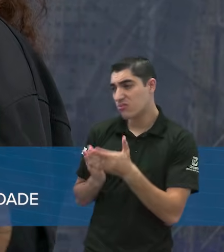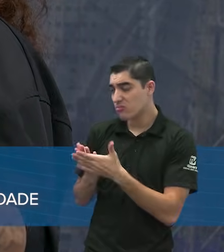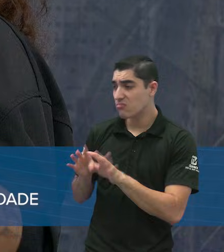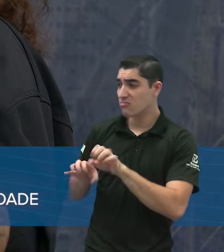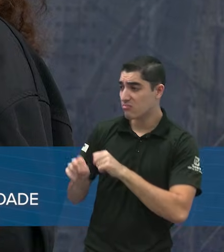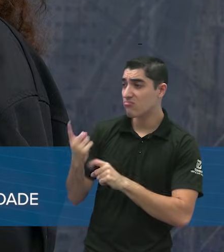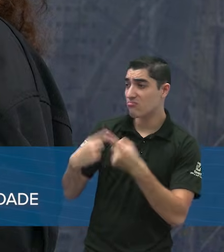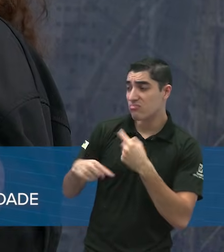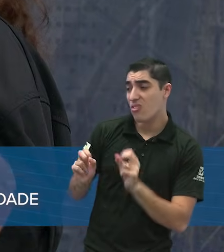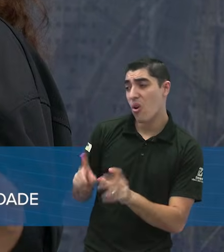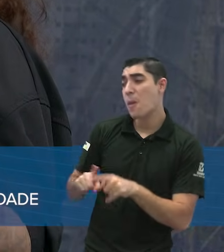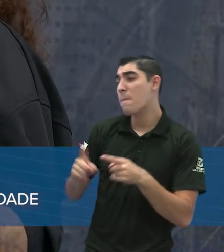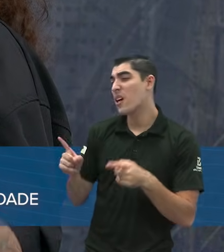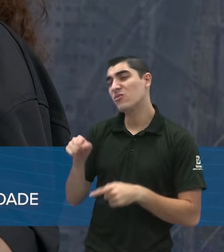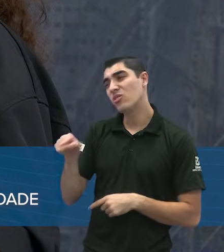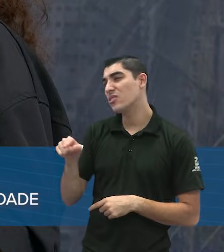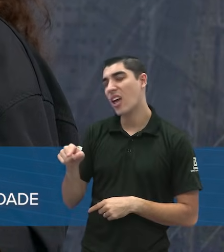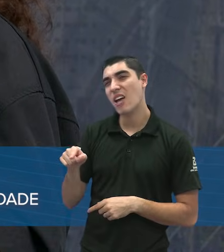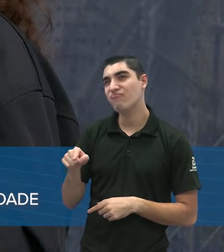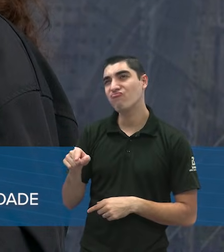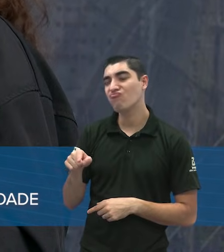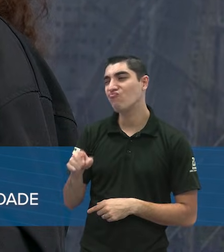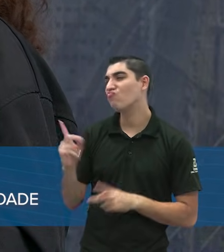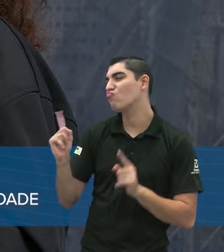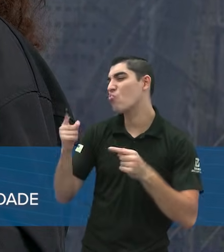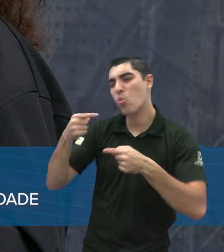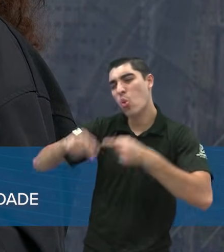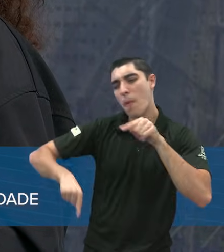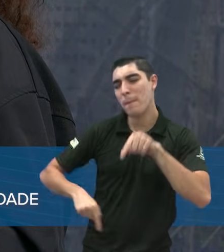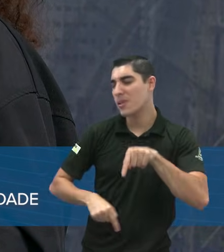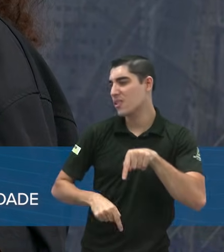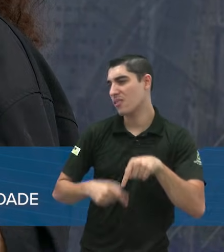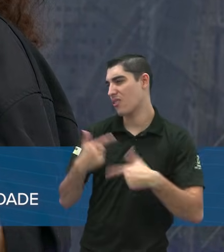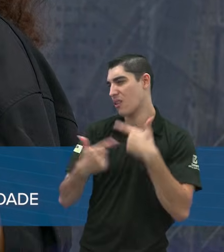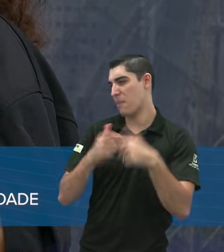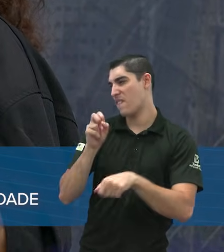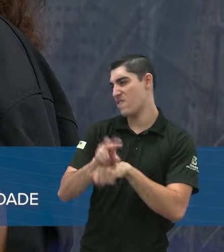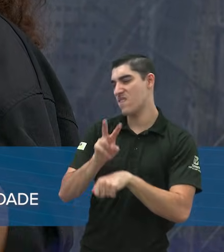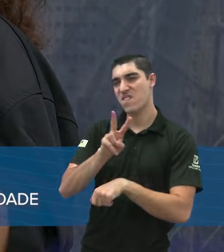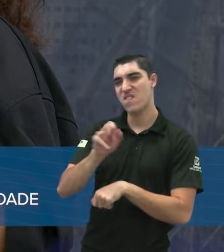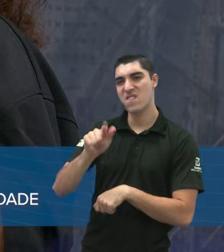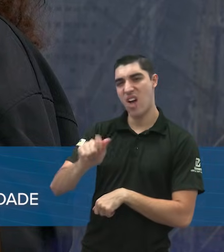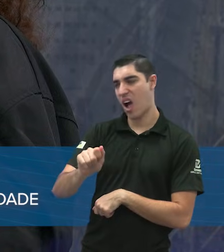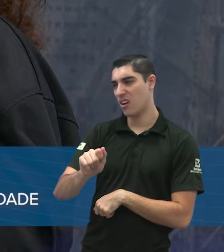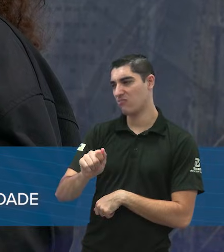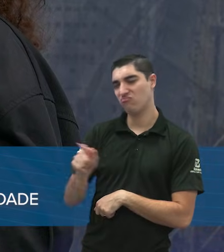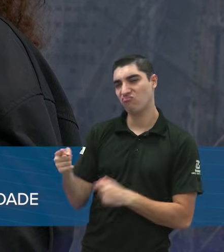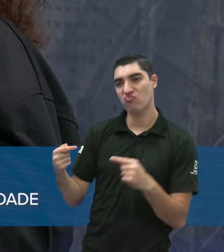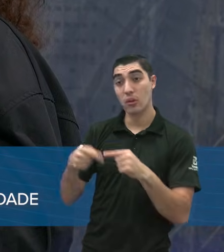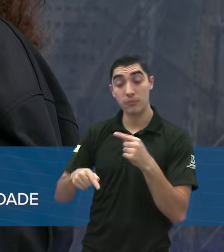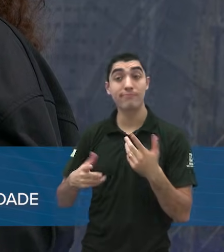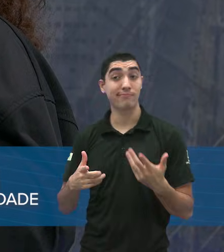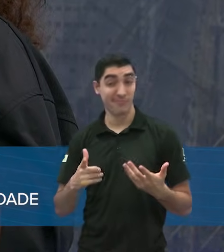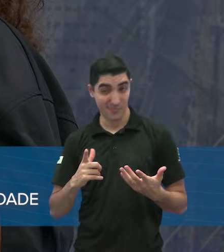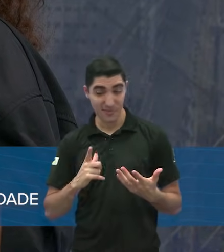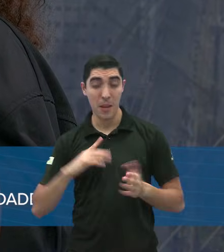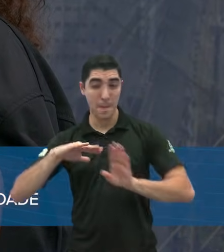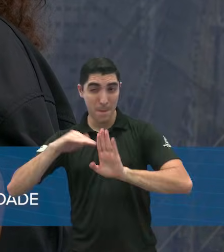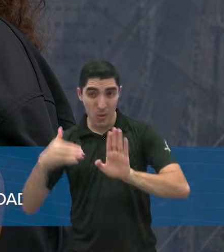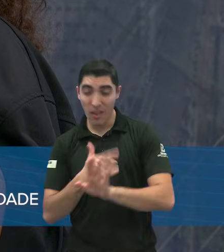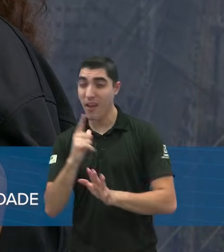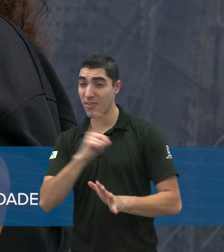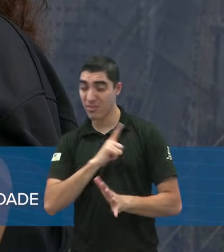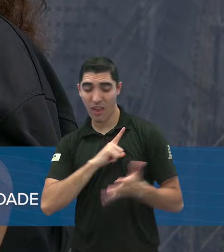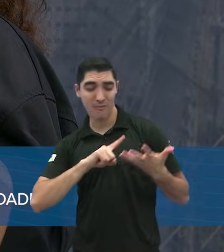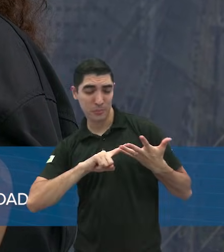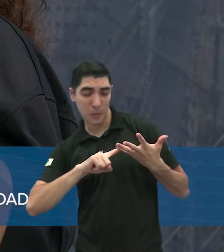realmente exercer aquela função. Então, acredito que são vários fatores assim, que a gente tem que entender